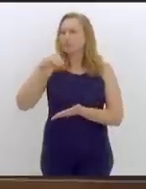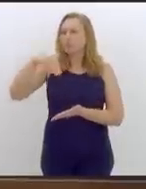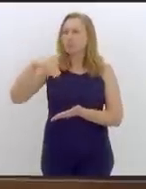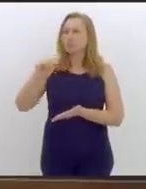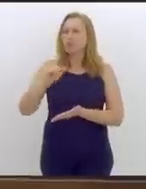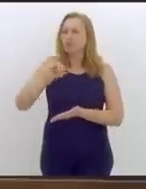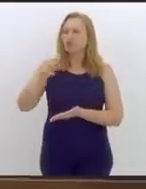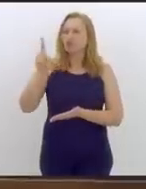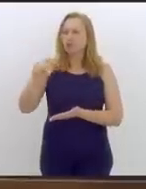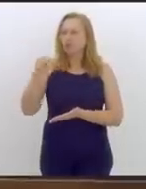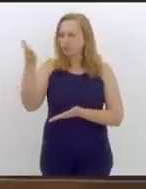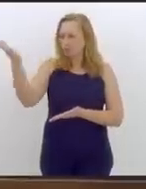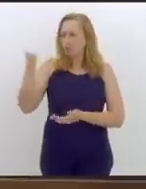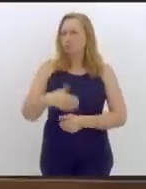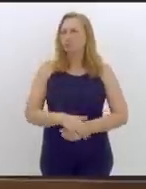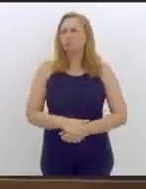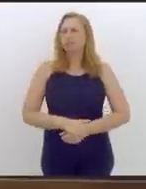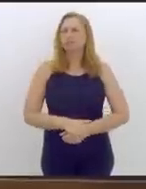Luiz por favor